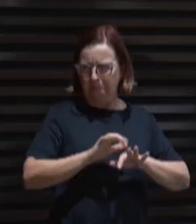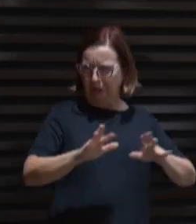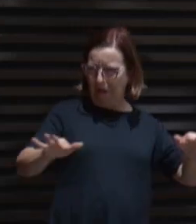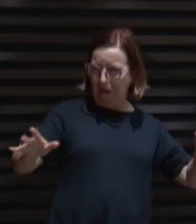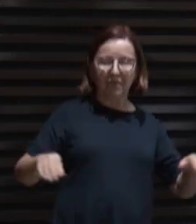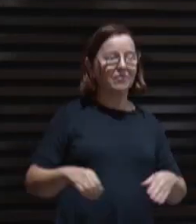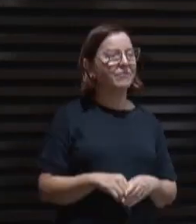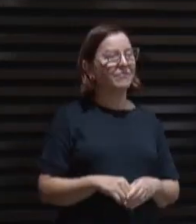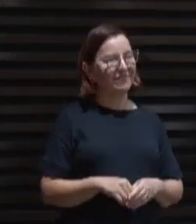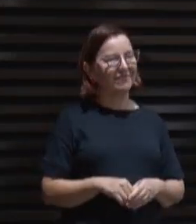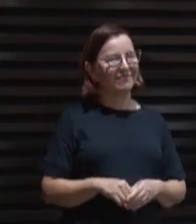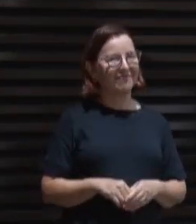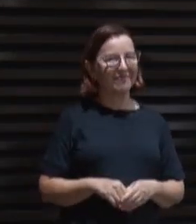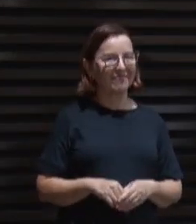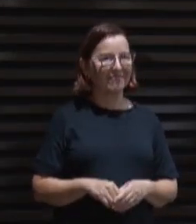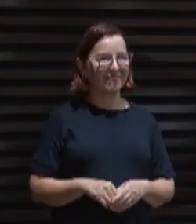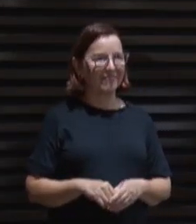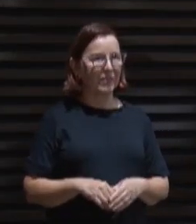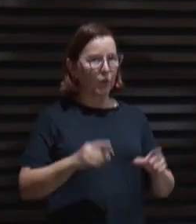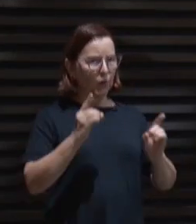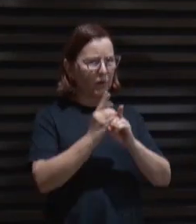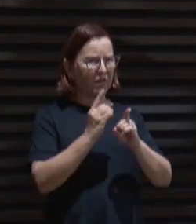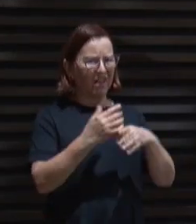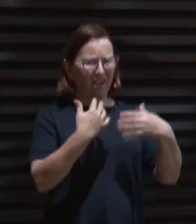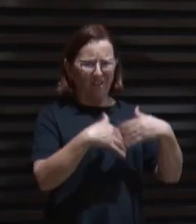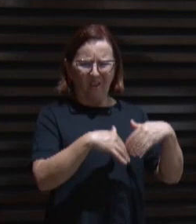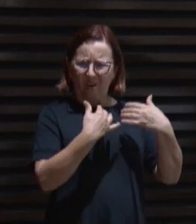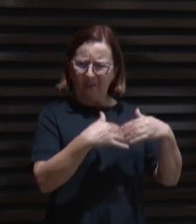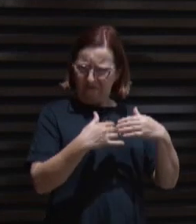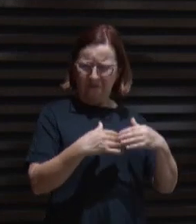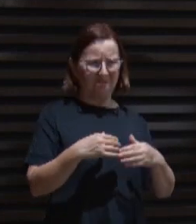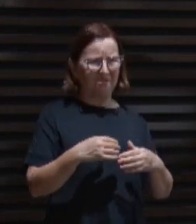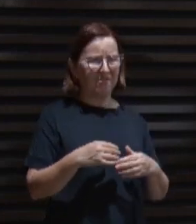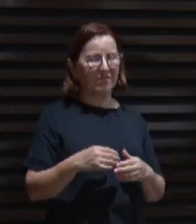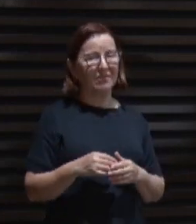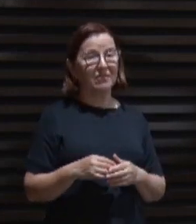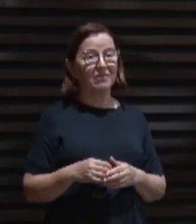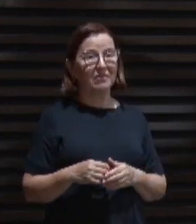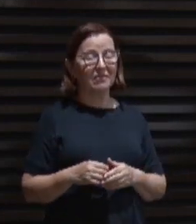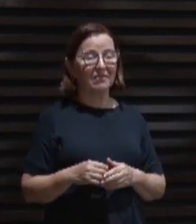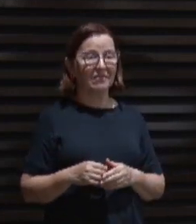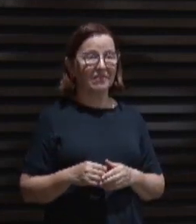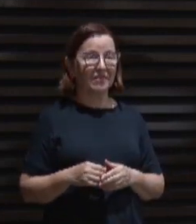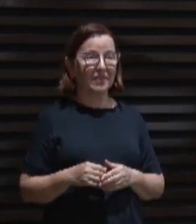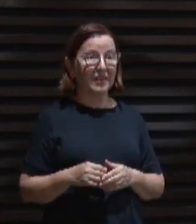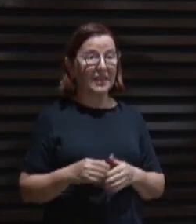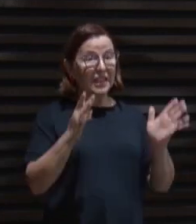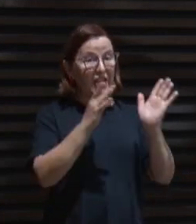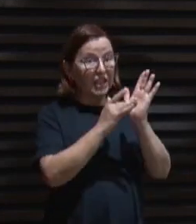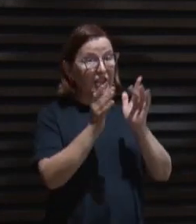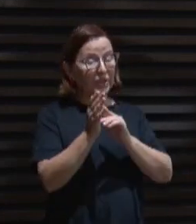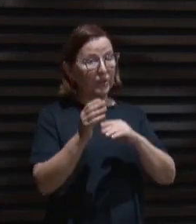discípulos estavam meio confusos naquele problema, e Jesus conversa com ele